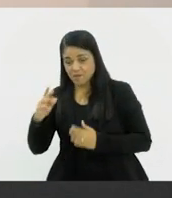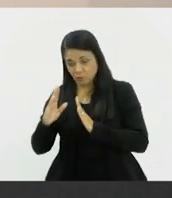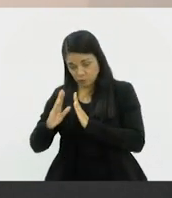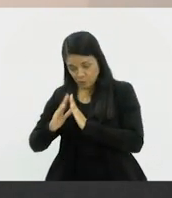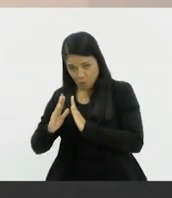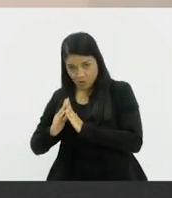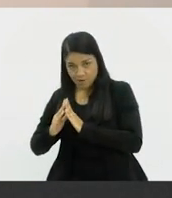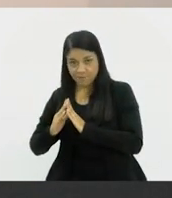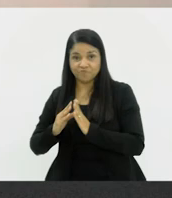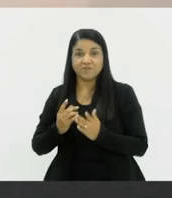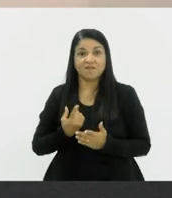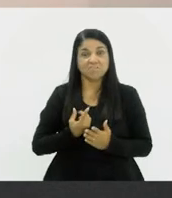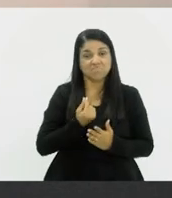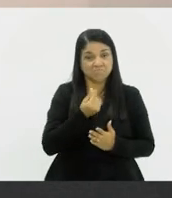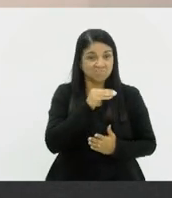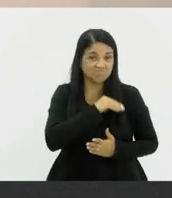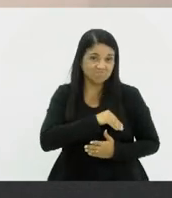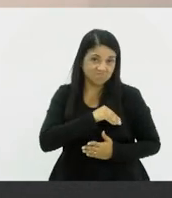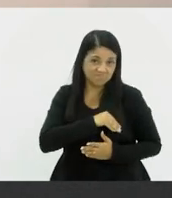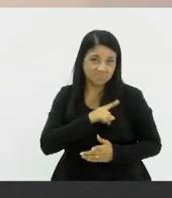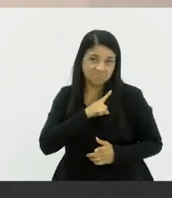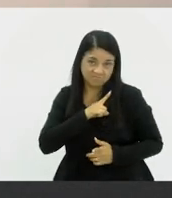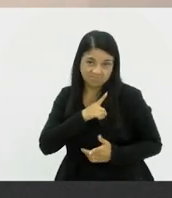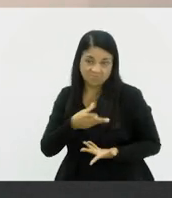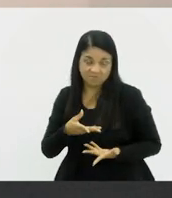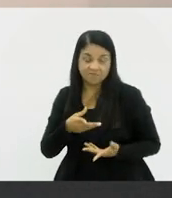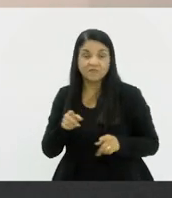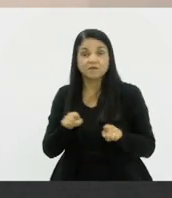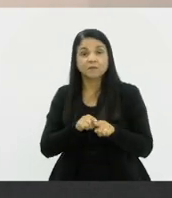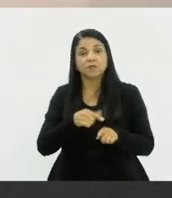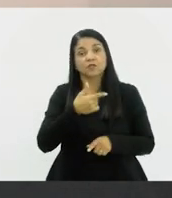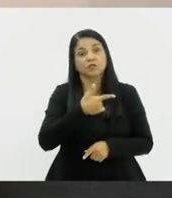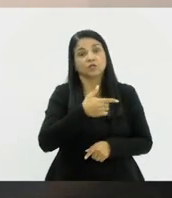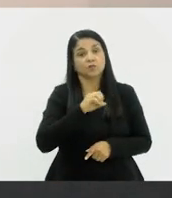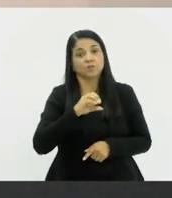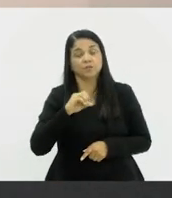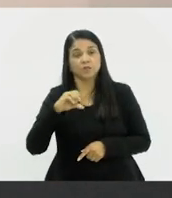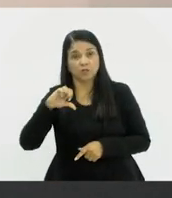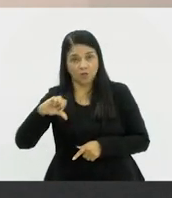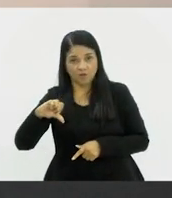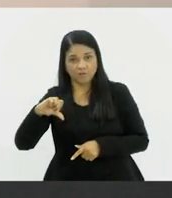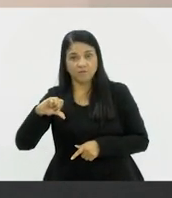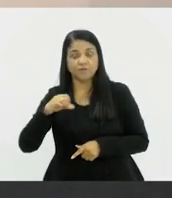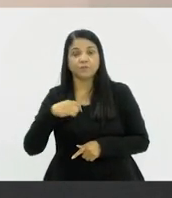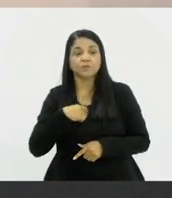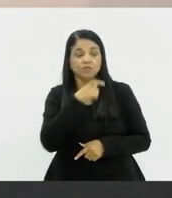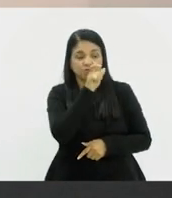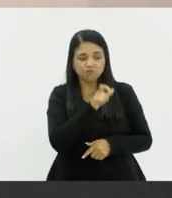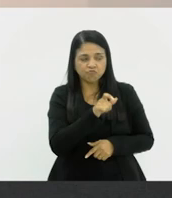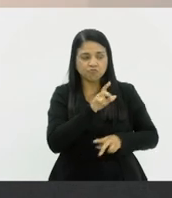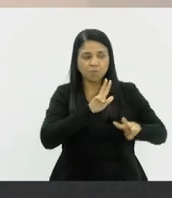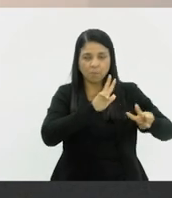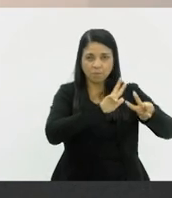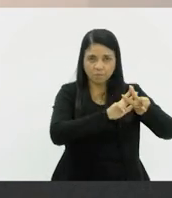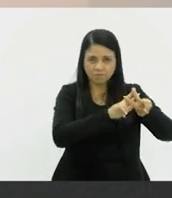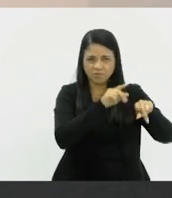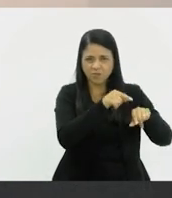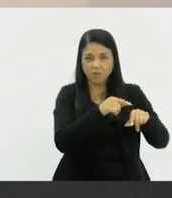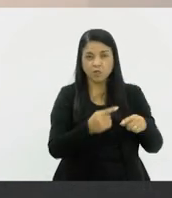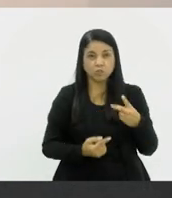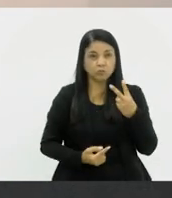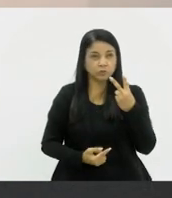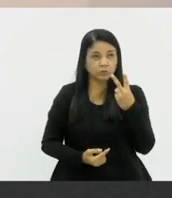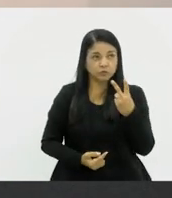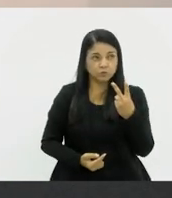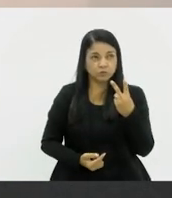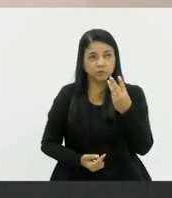financeira né e em 2009 um presidiário portando duas a 3